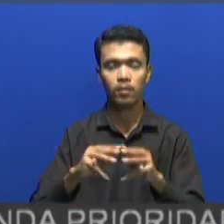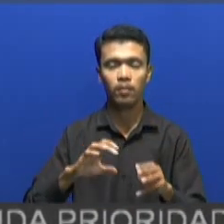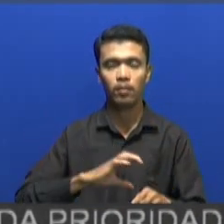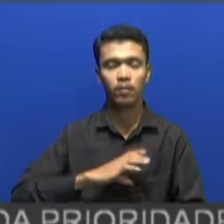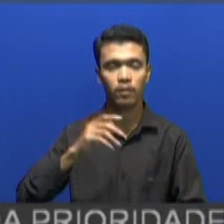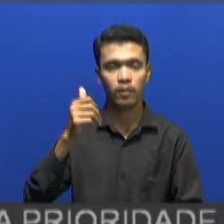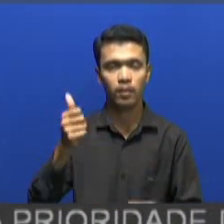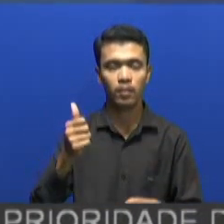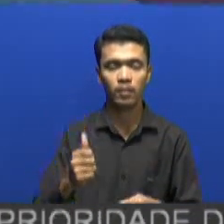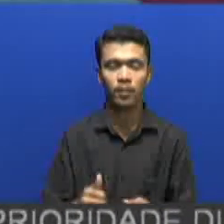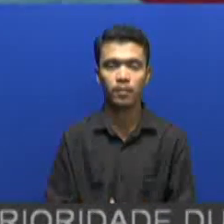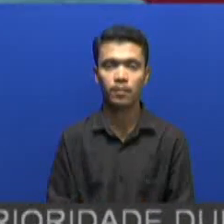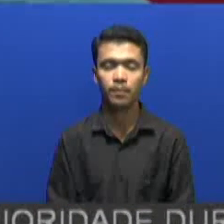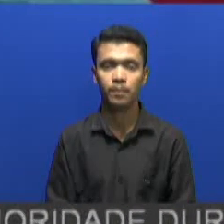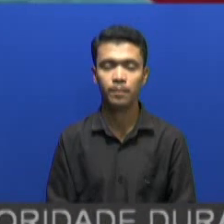valema.